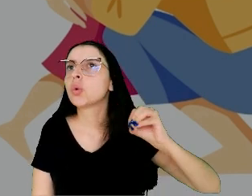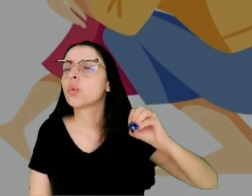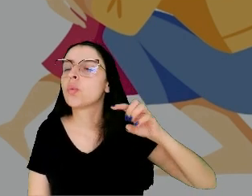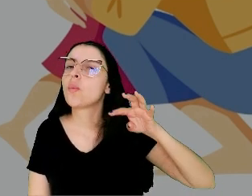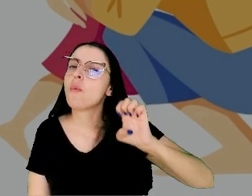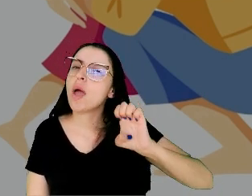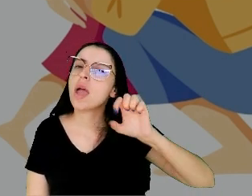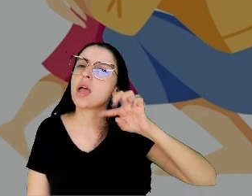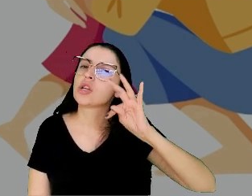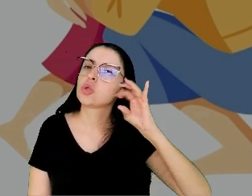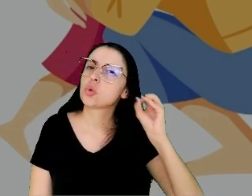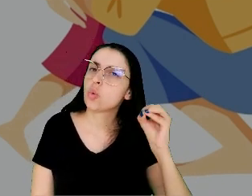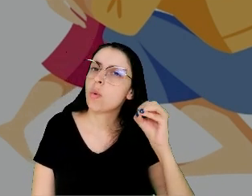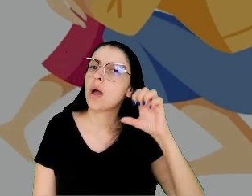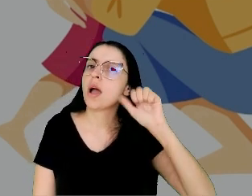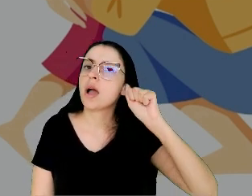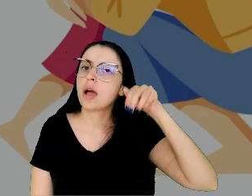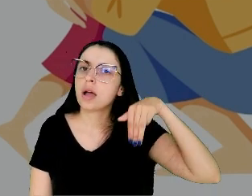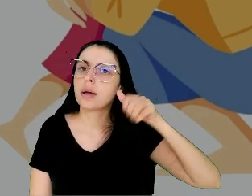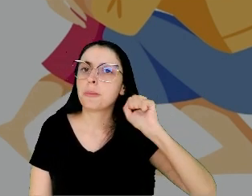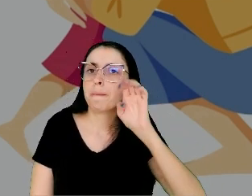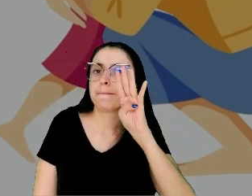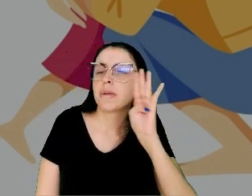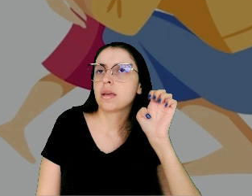hidroético-ambiental. Obrigada.